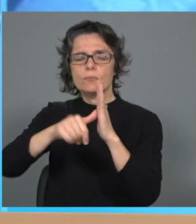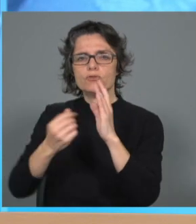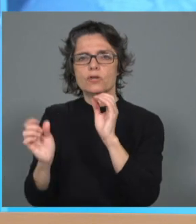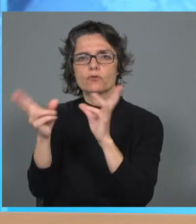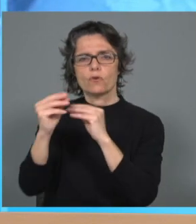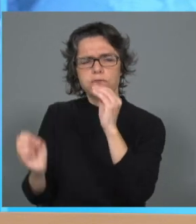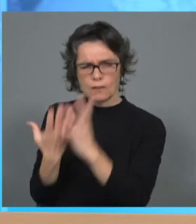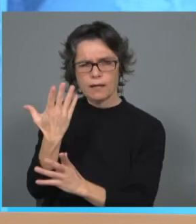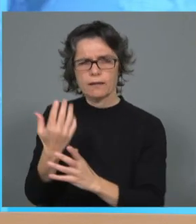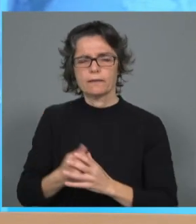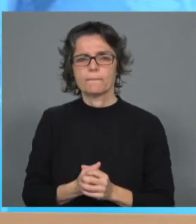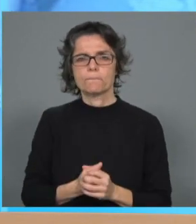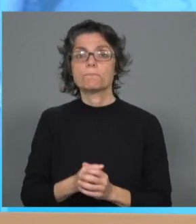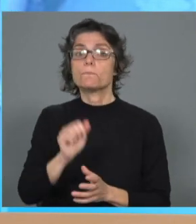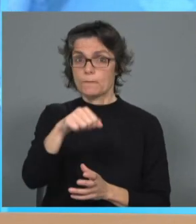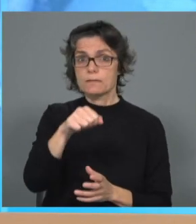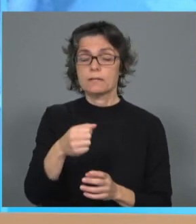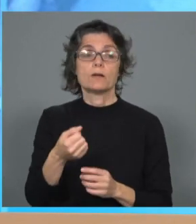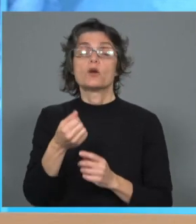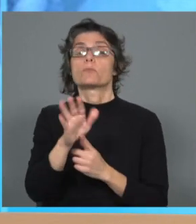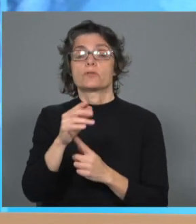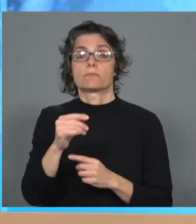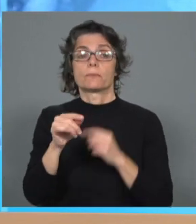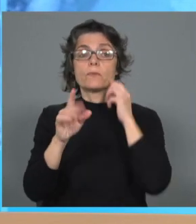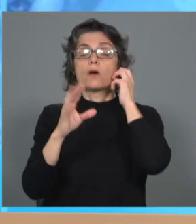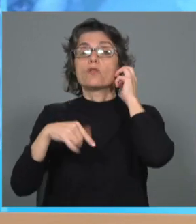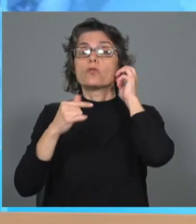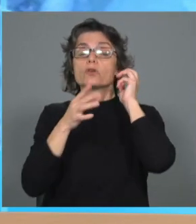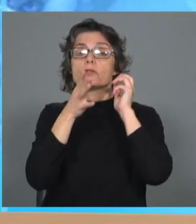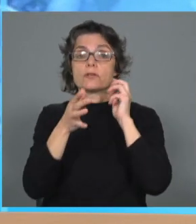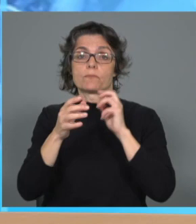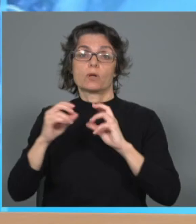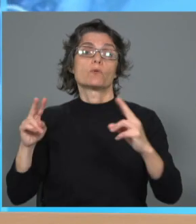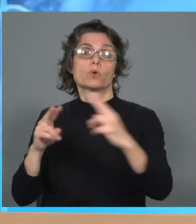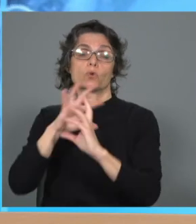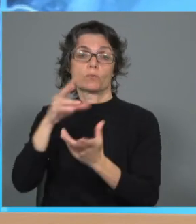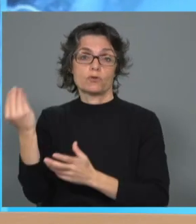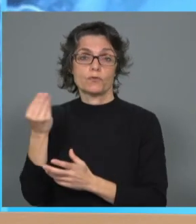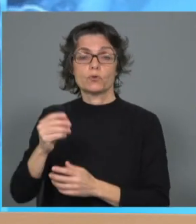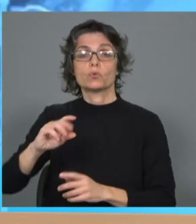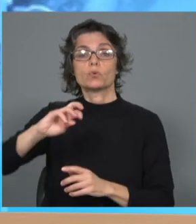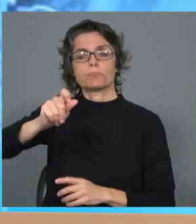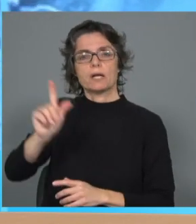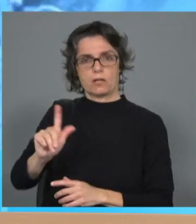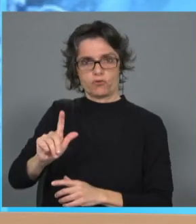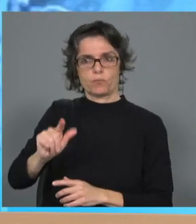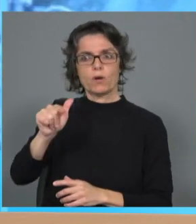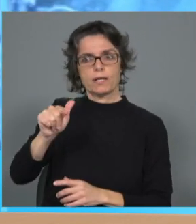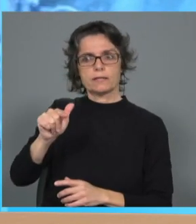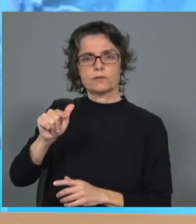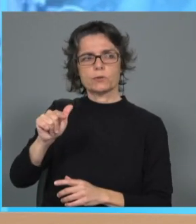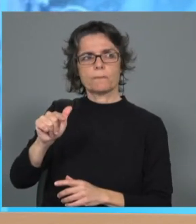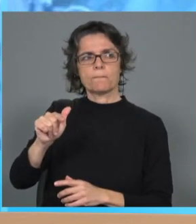a notícia de que a jornada seria em Lisboa permitiu o sonho de querermos